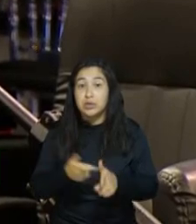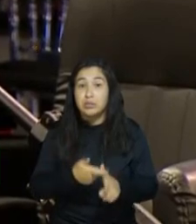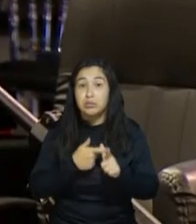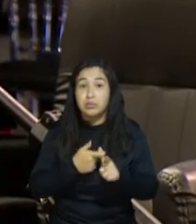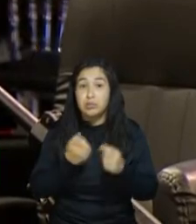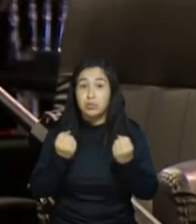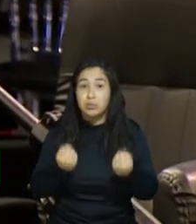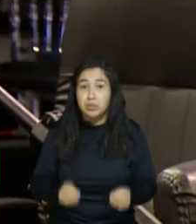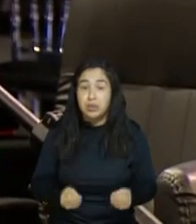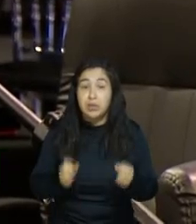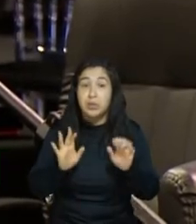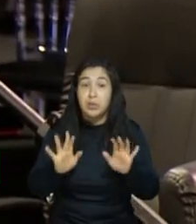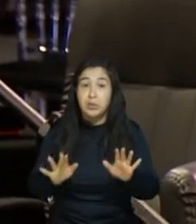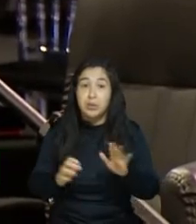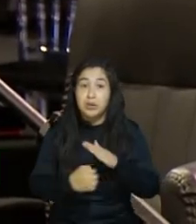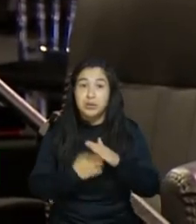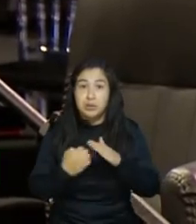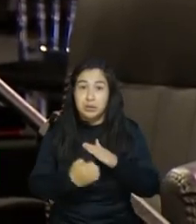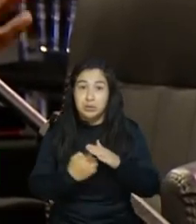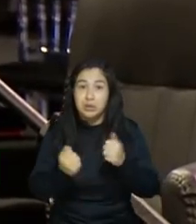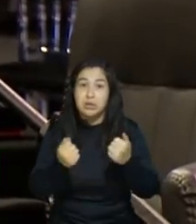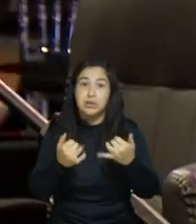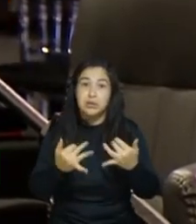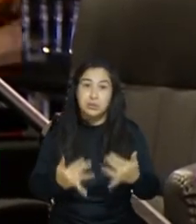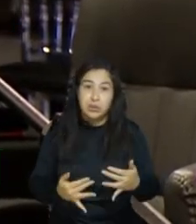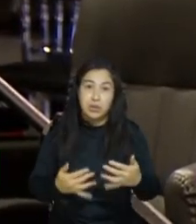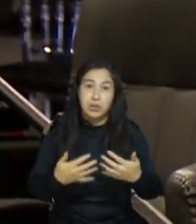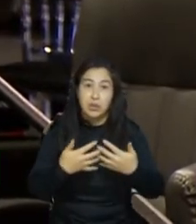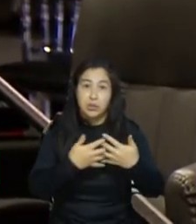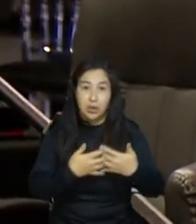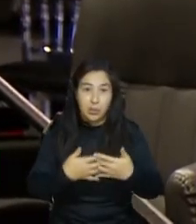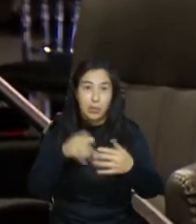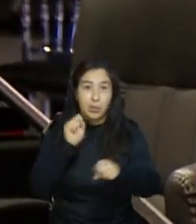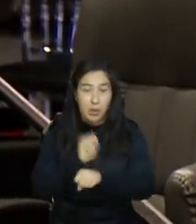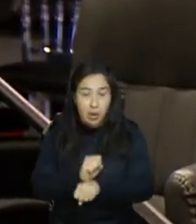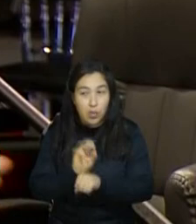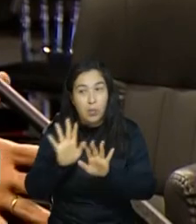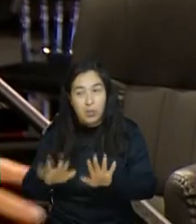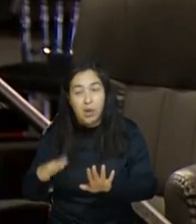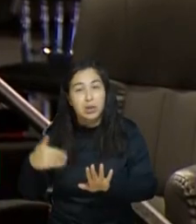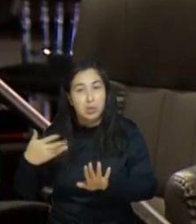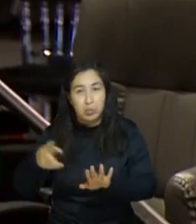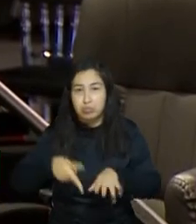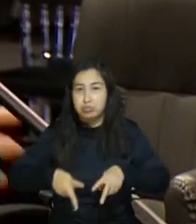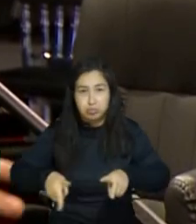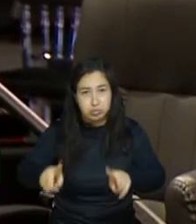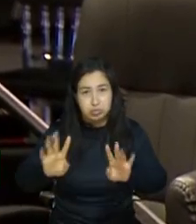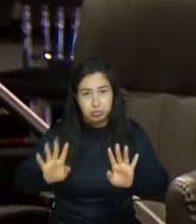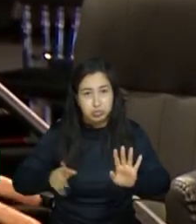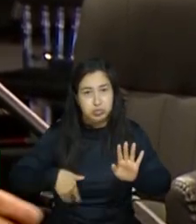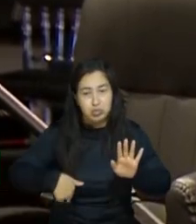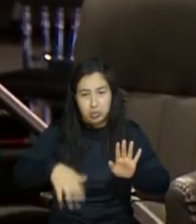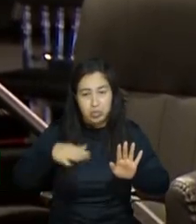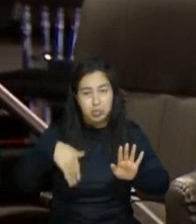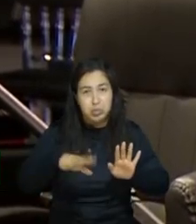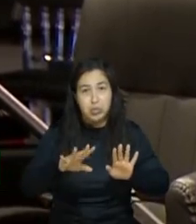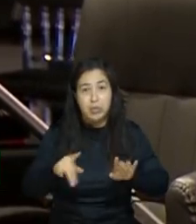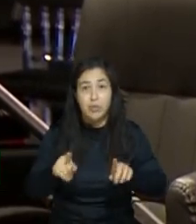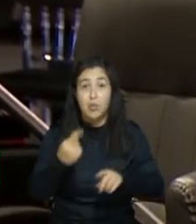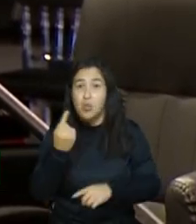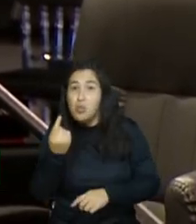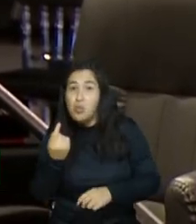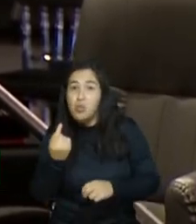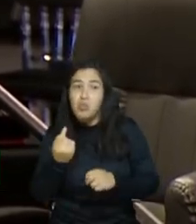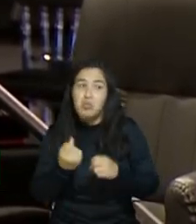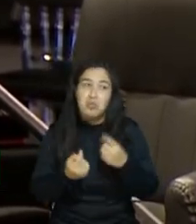própria empresa declara aqui que o caminhão parou, mas depois andou, e de fato talvez tenha tido um ou outro